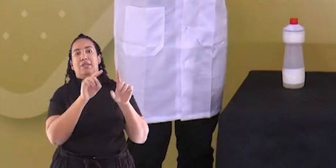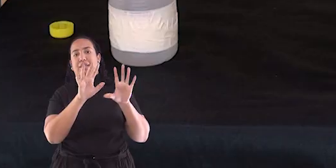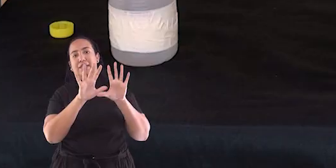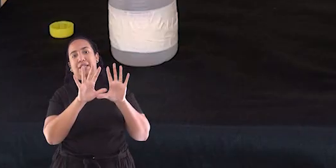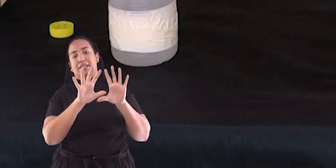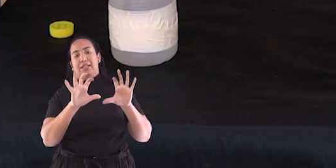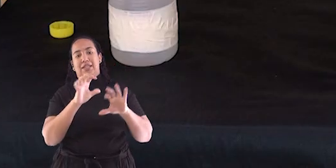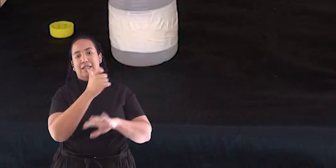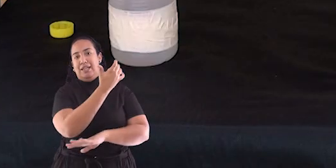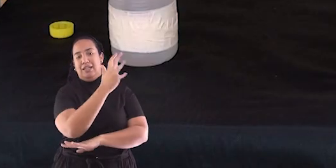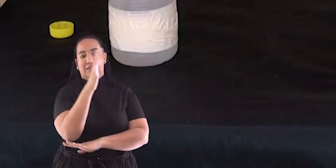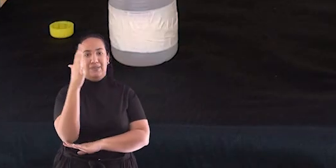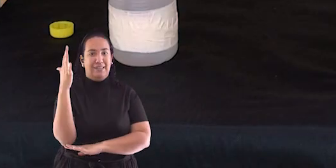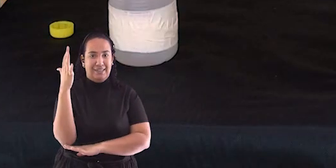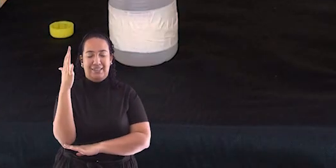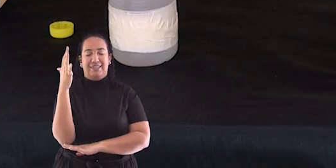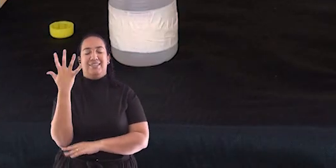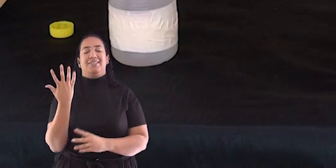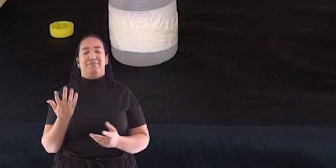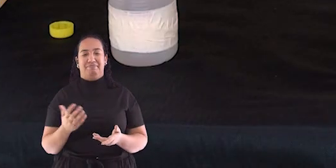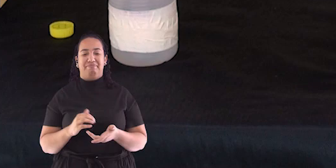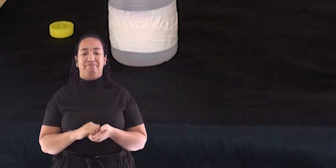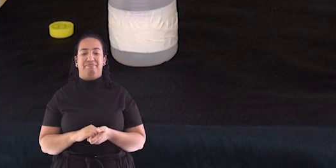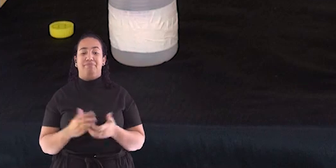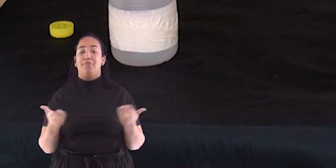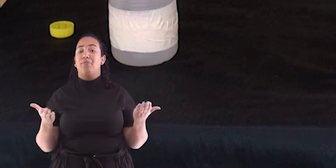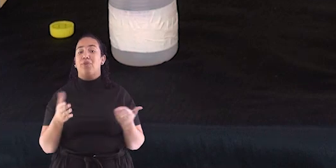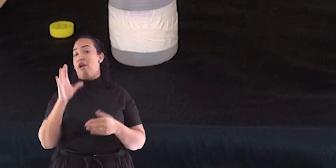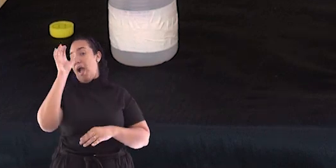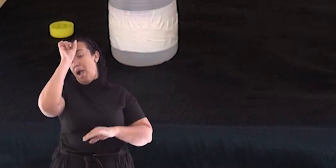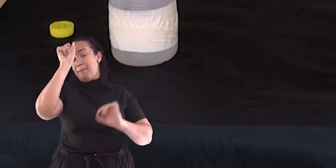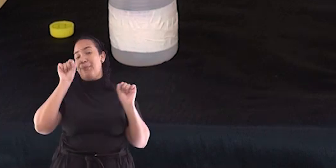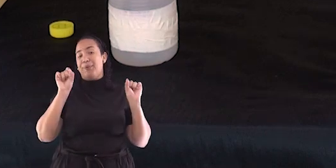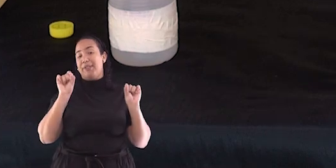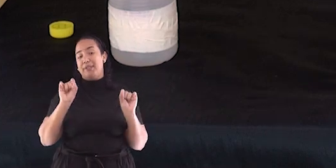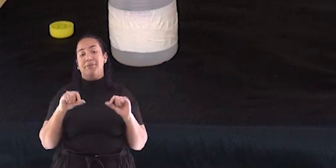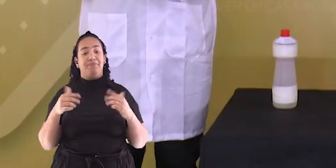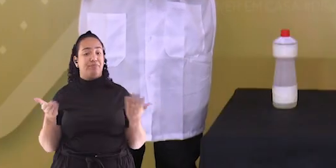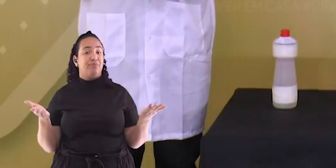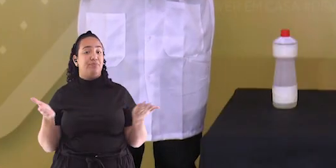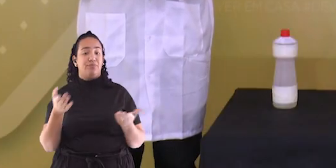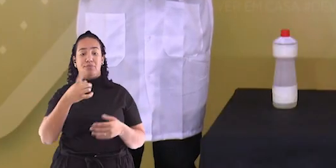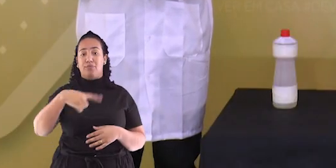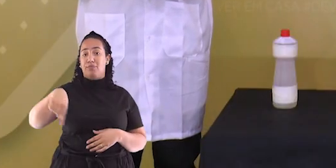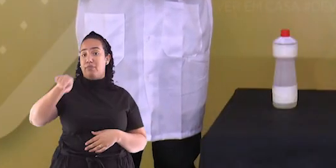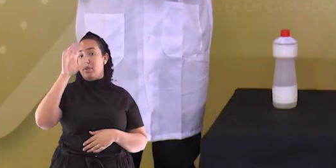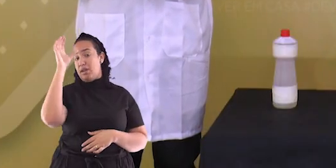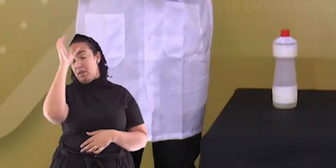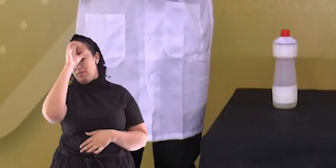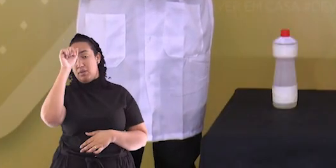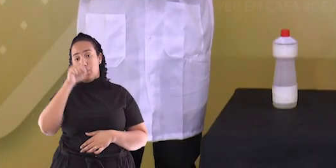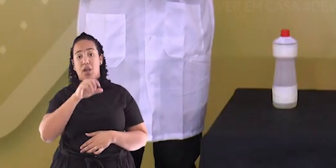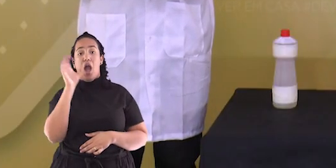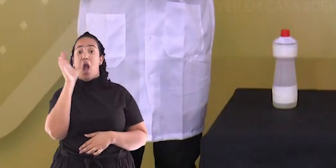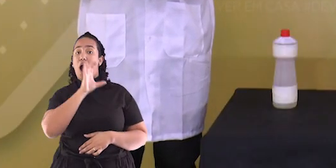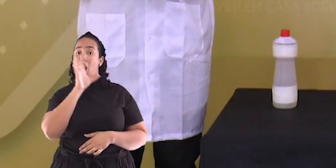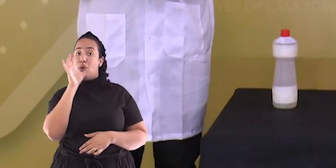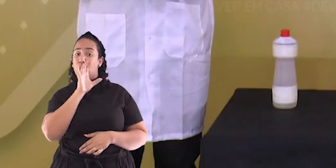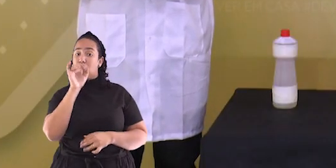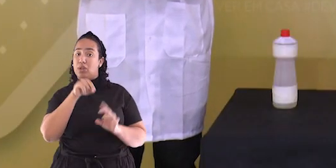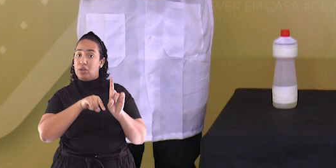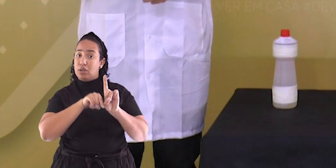ruim. E o que aprendemos hoje, Stefano? Hoje a gente aprendeu que o calor é energia térmica e temperatura é a grandeza que usamos